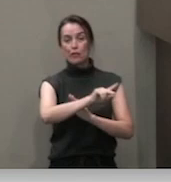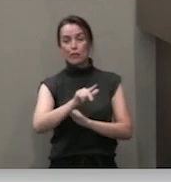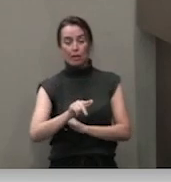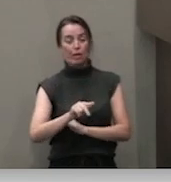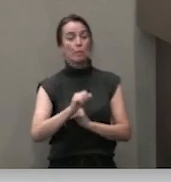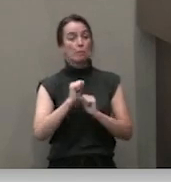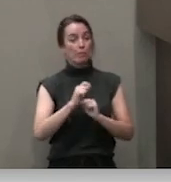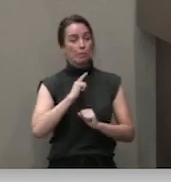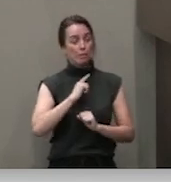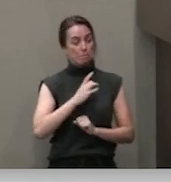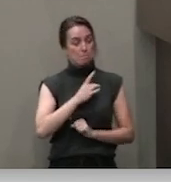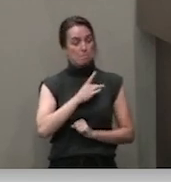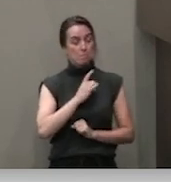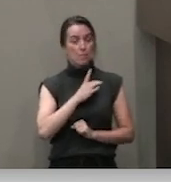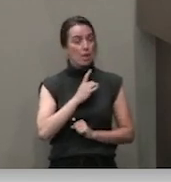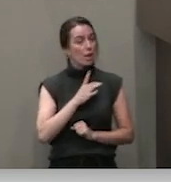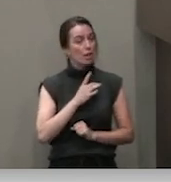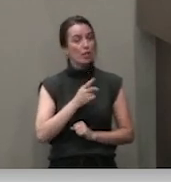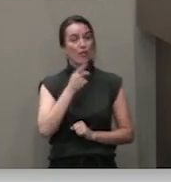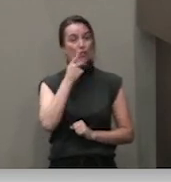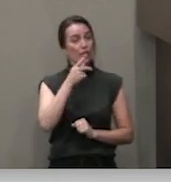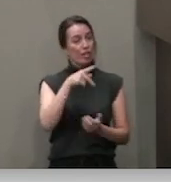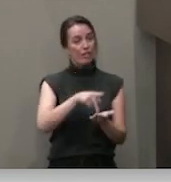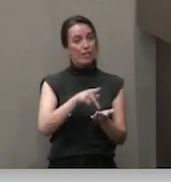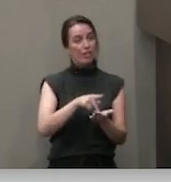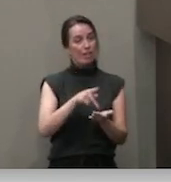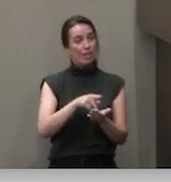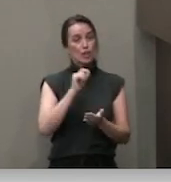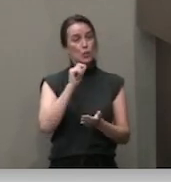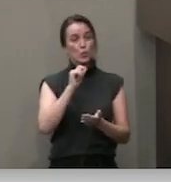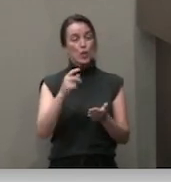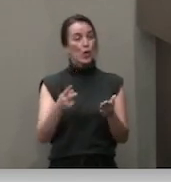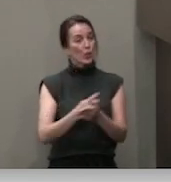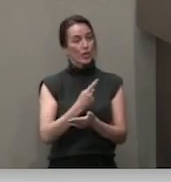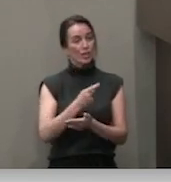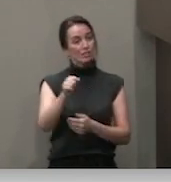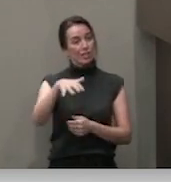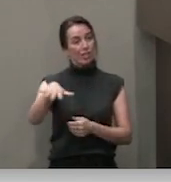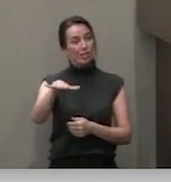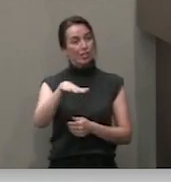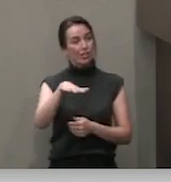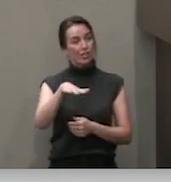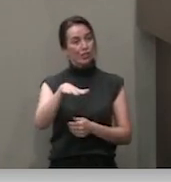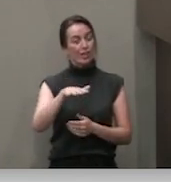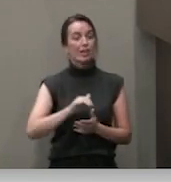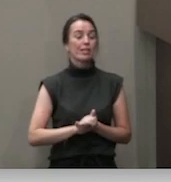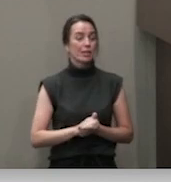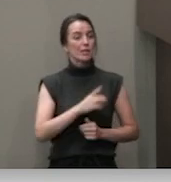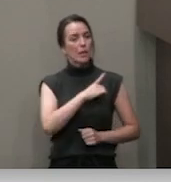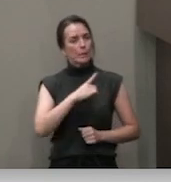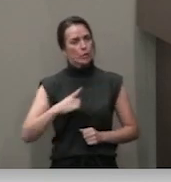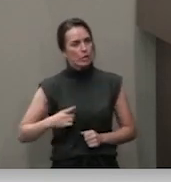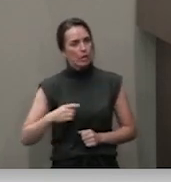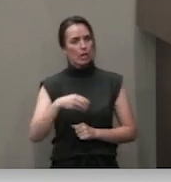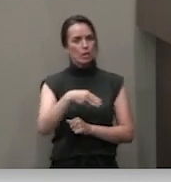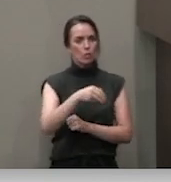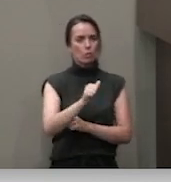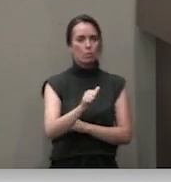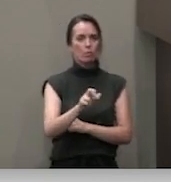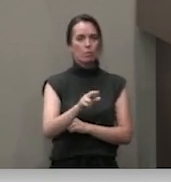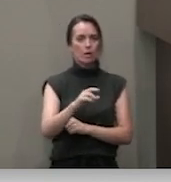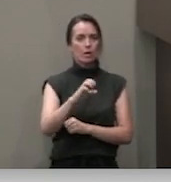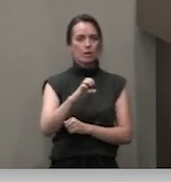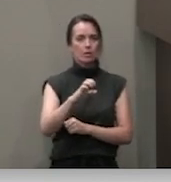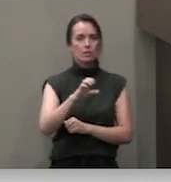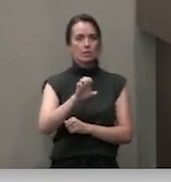falar o que verdadeiramente está acontecendo aí fora então Deputado Marcel meu amigo